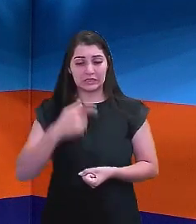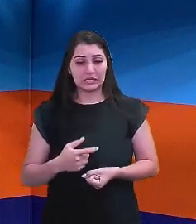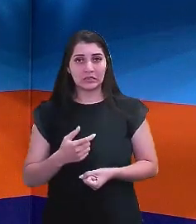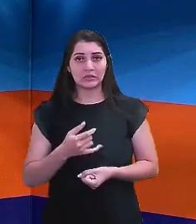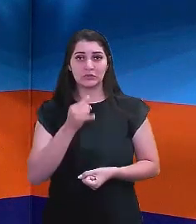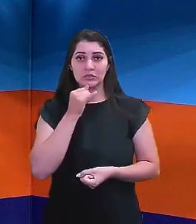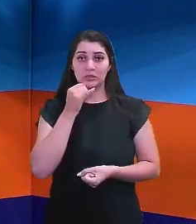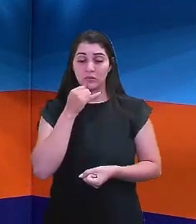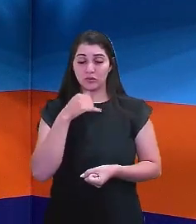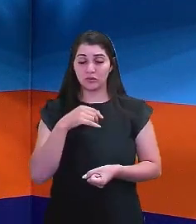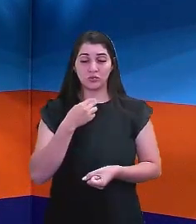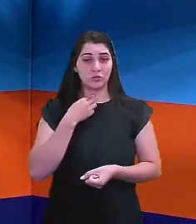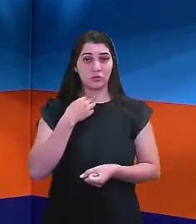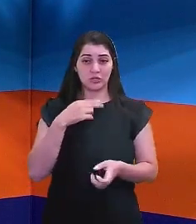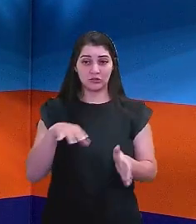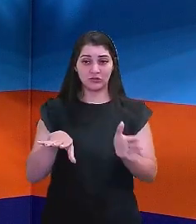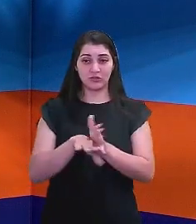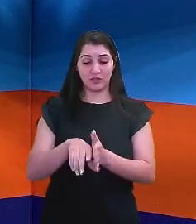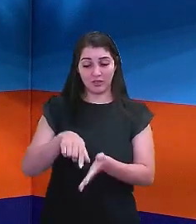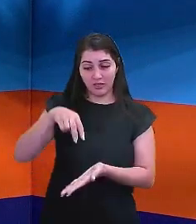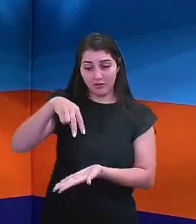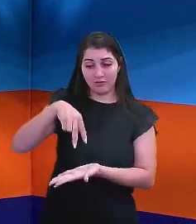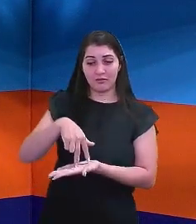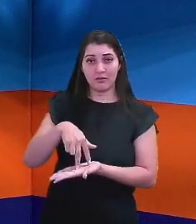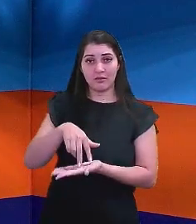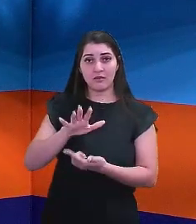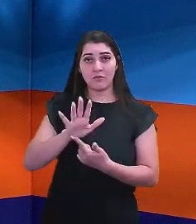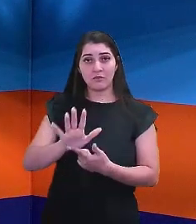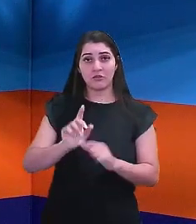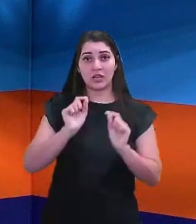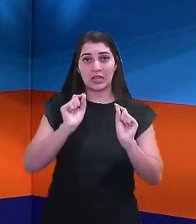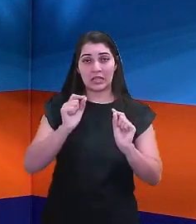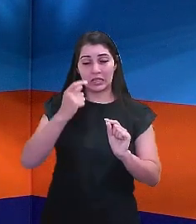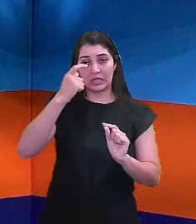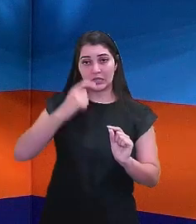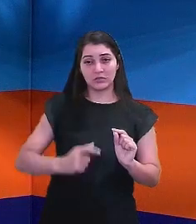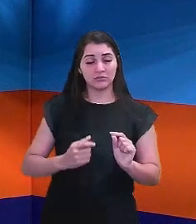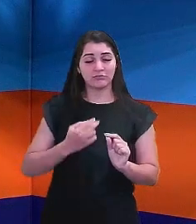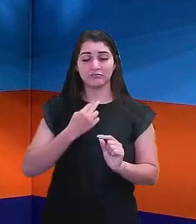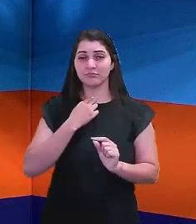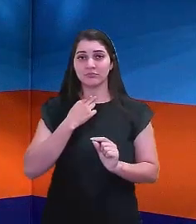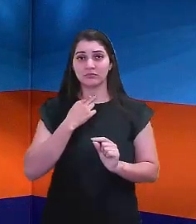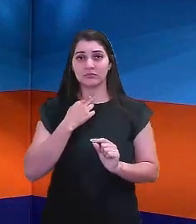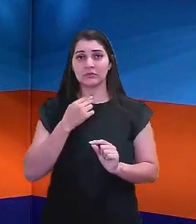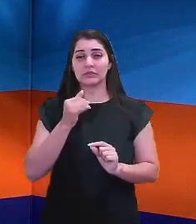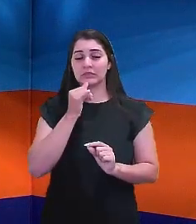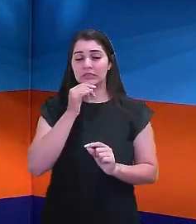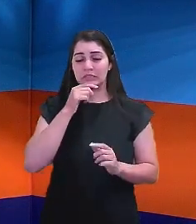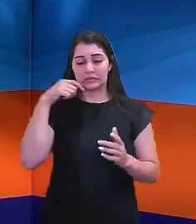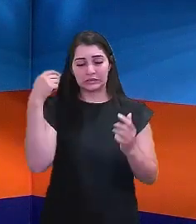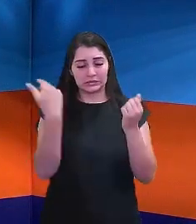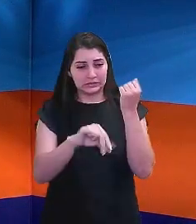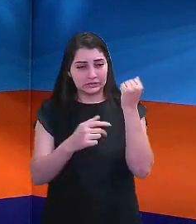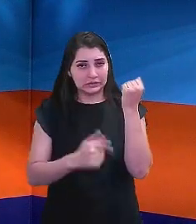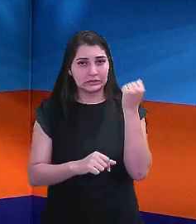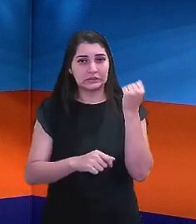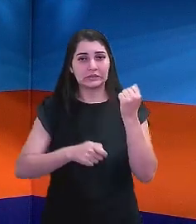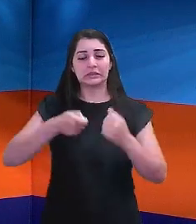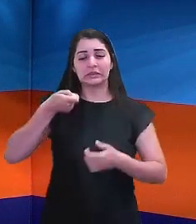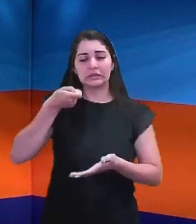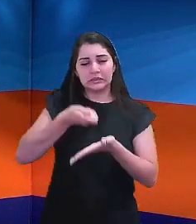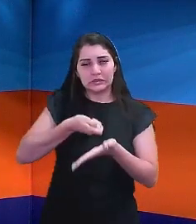podia chegar aqui e mostrar quem eu sou. Eles não podiam. Eles tinham que, na marra, na força, aprender uma nova